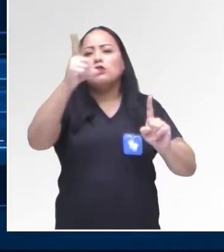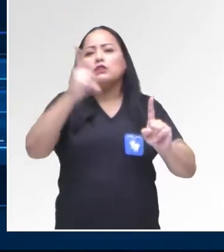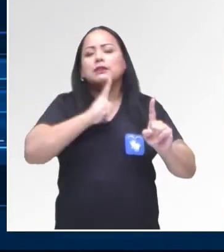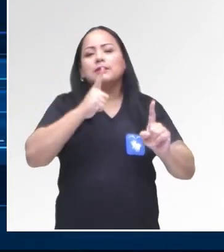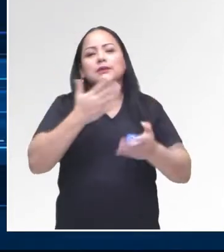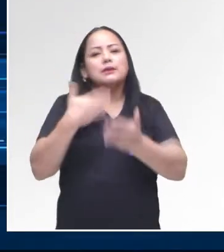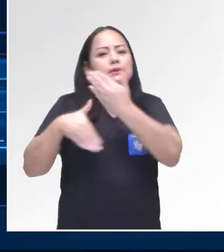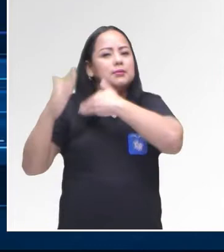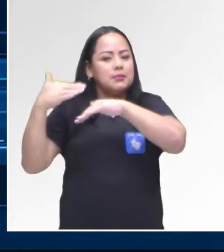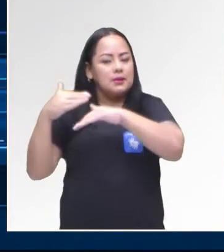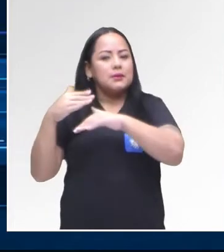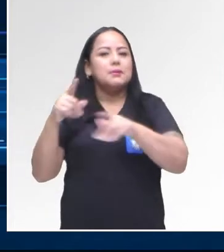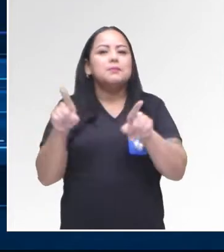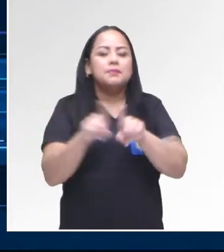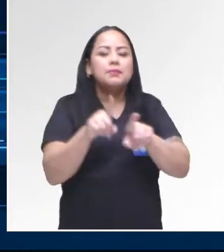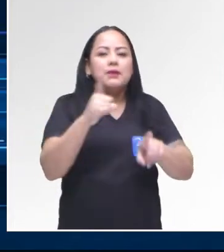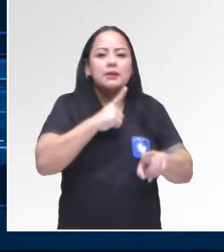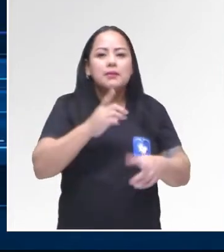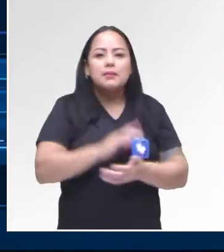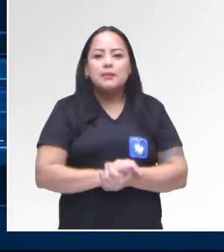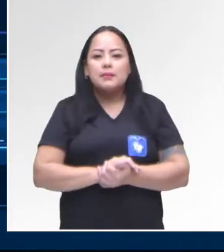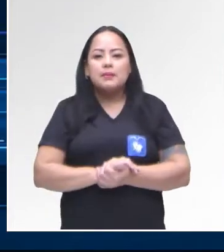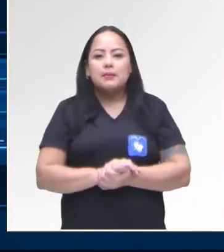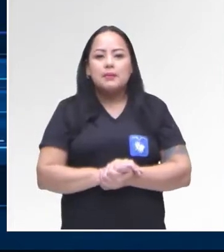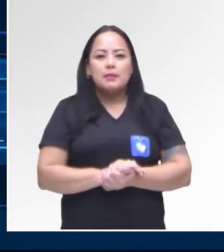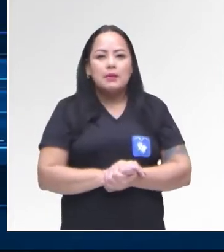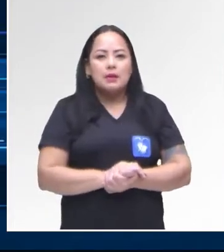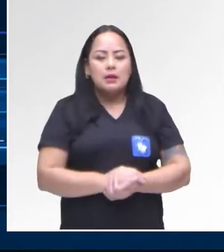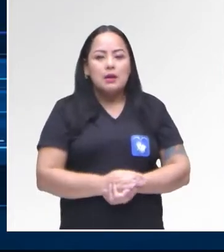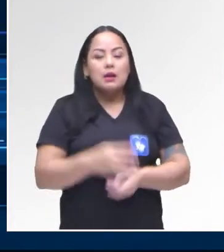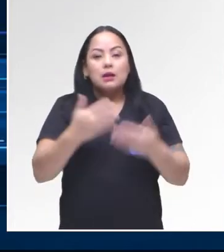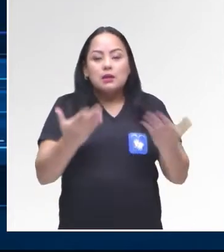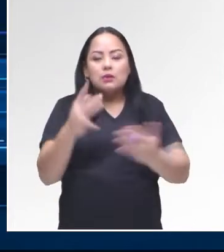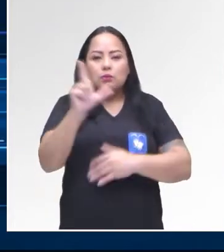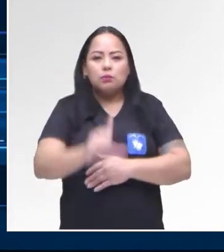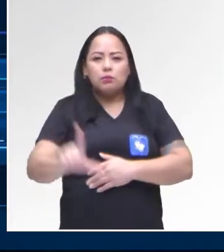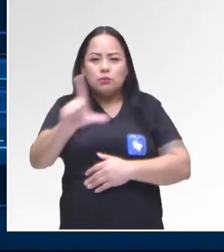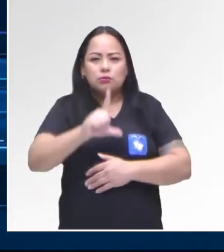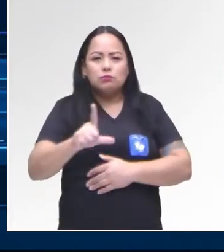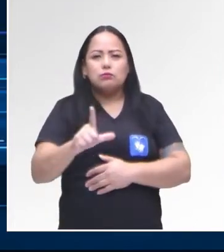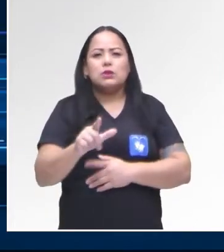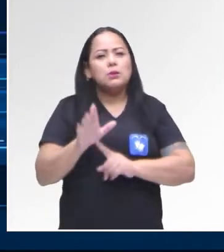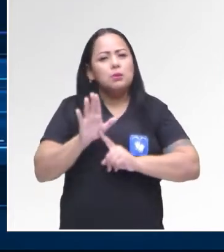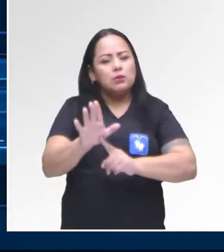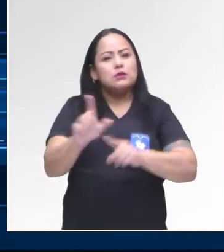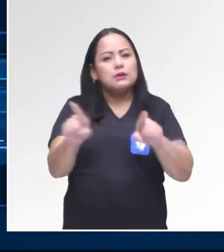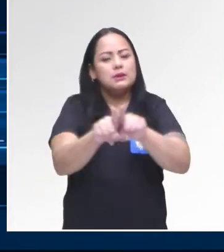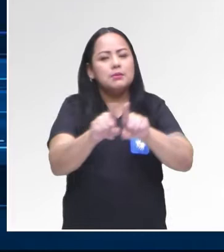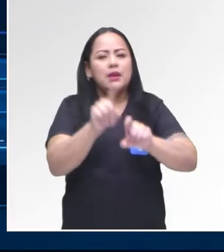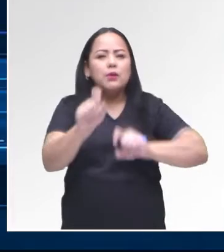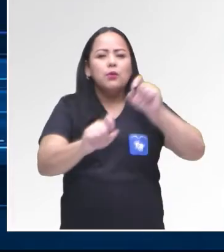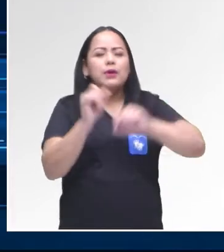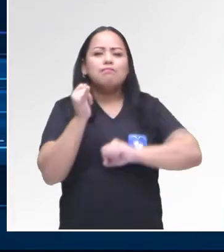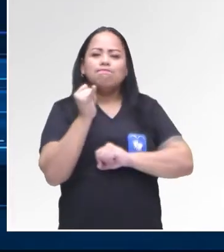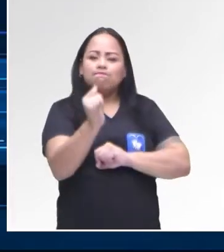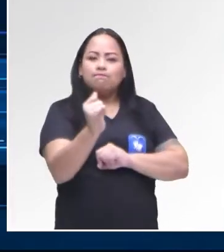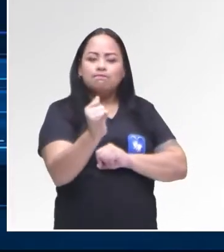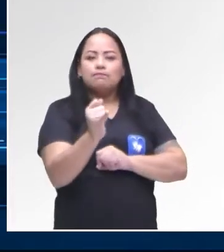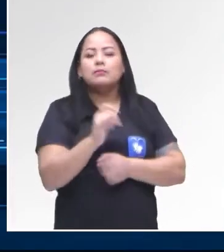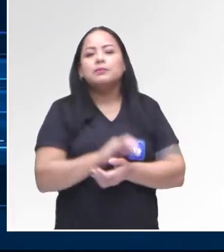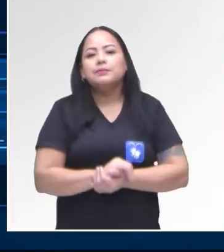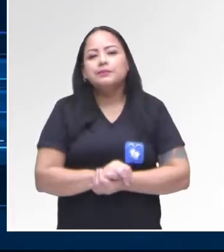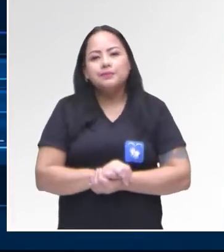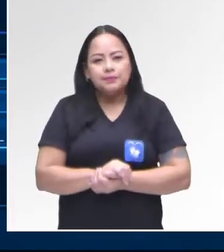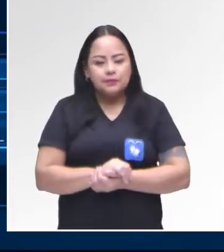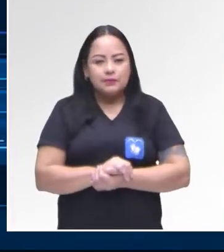é? Muito forte. Então, a literatura traz isso aí também. O que nós queremos dizer? É